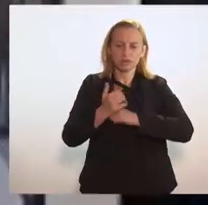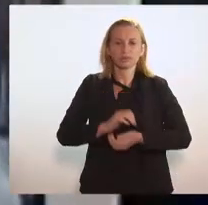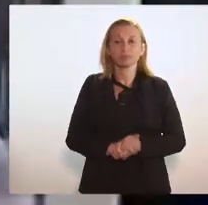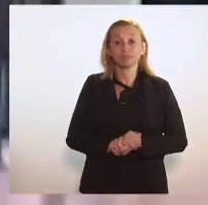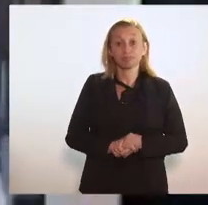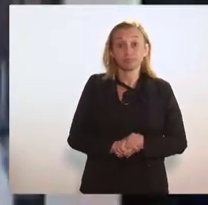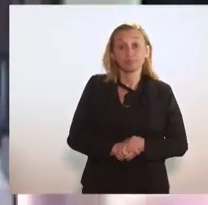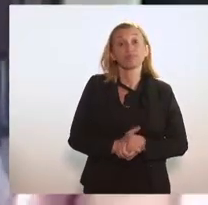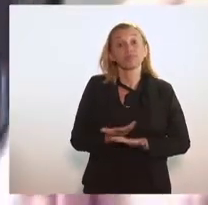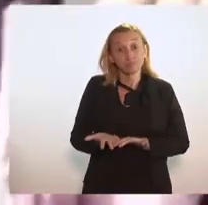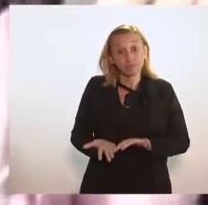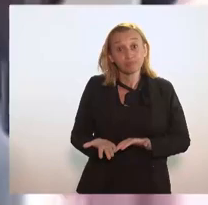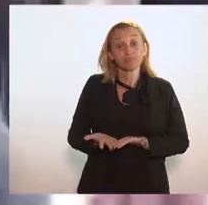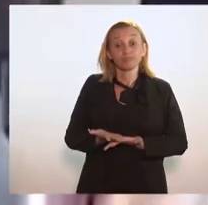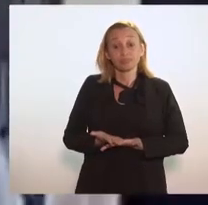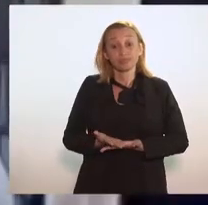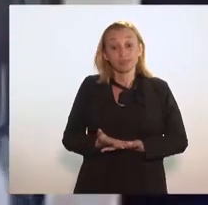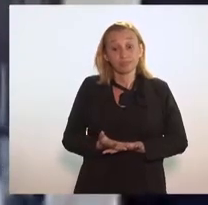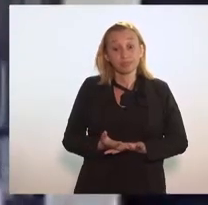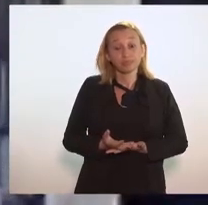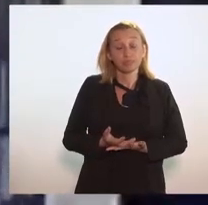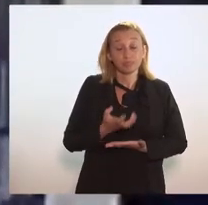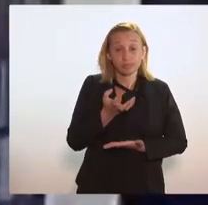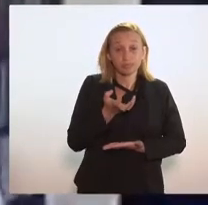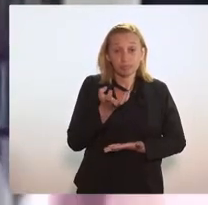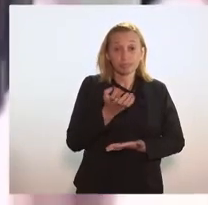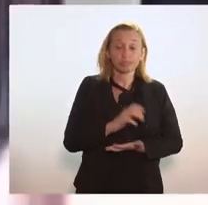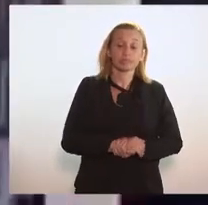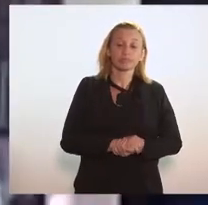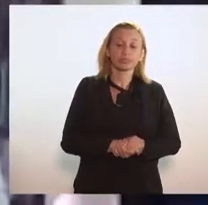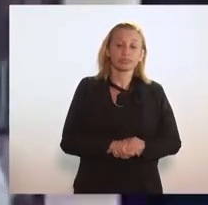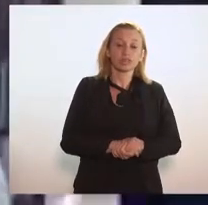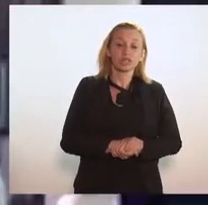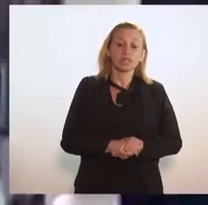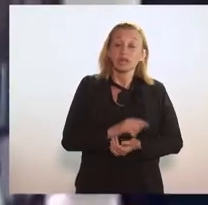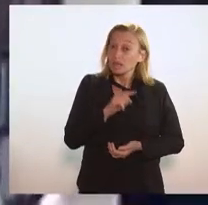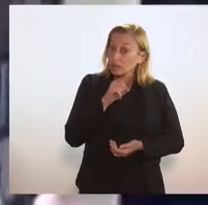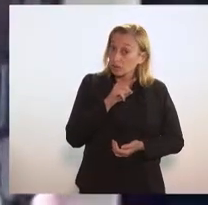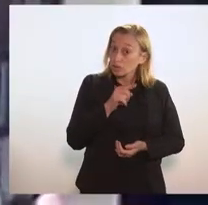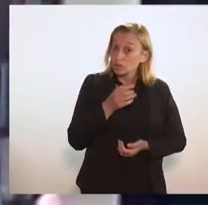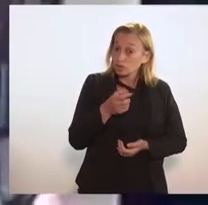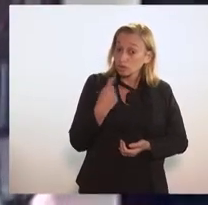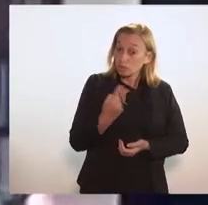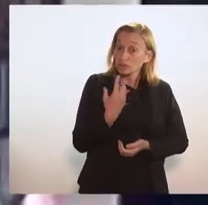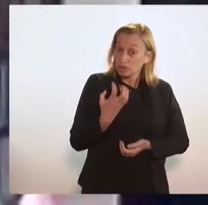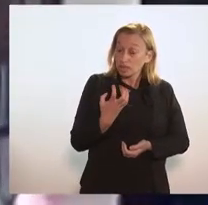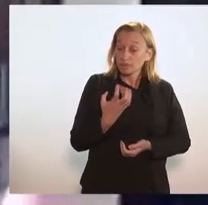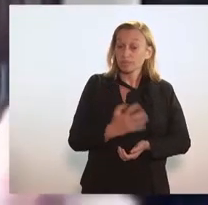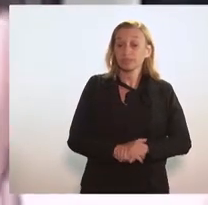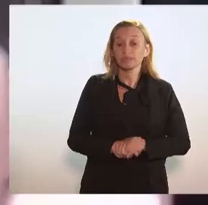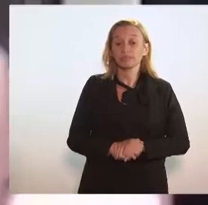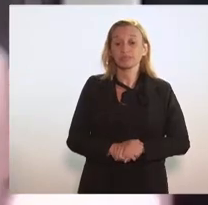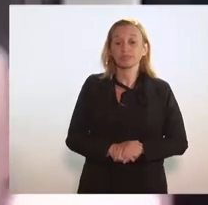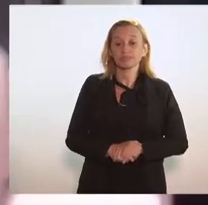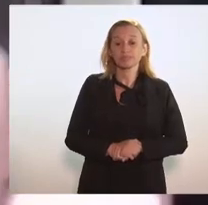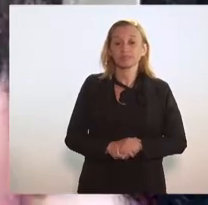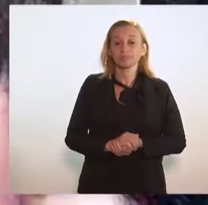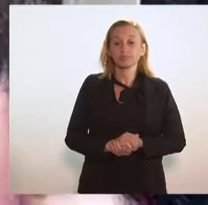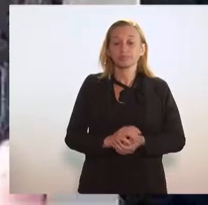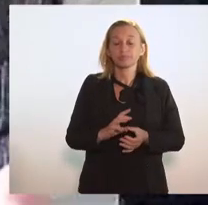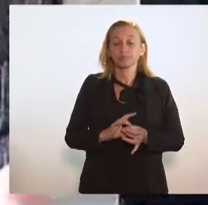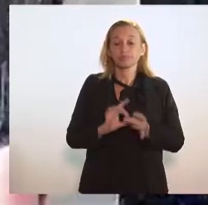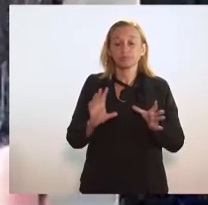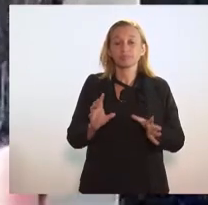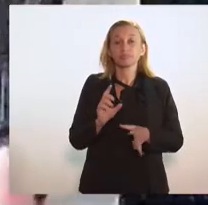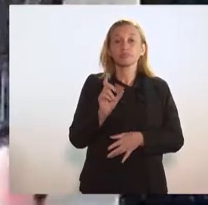isso é É um cenário e esse cenário e permite